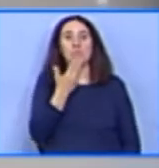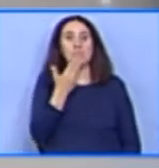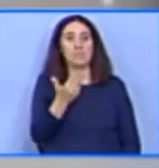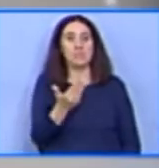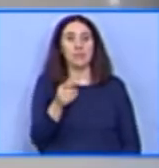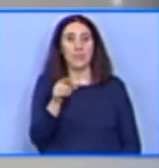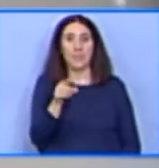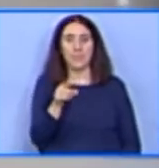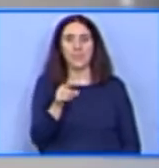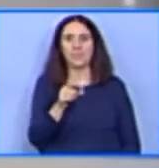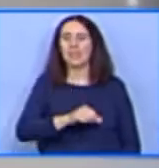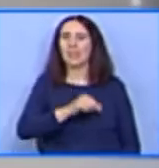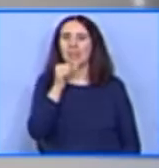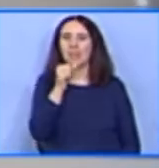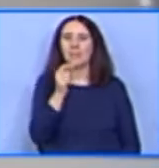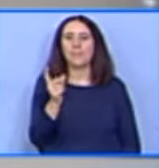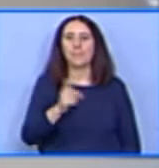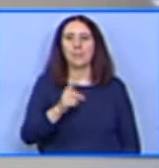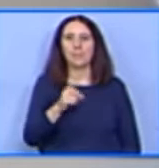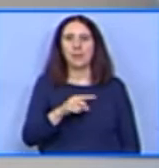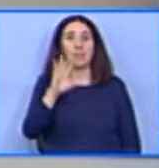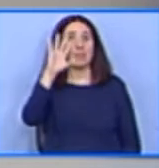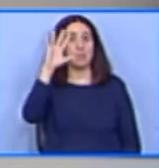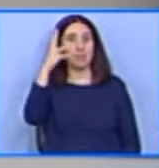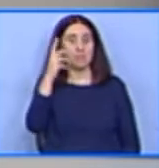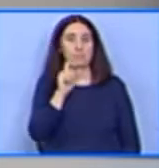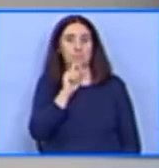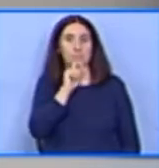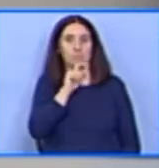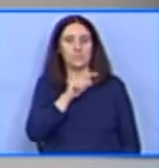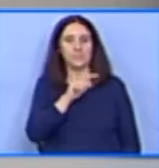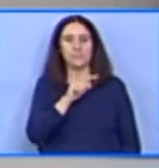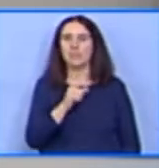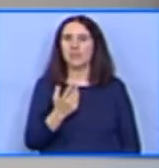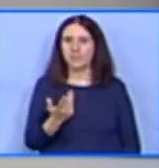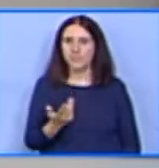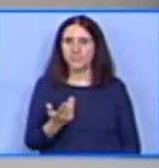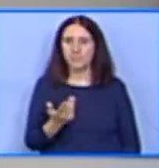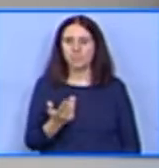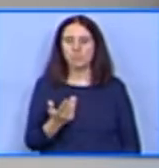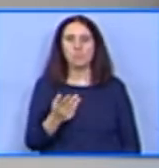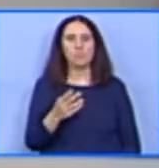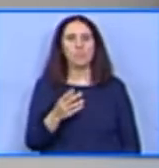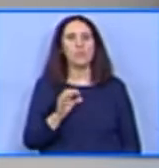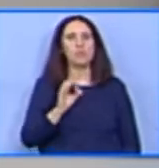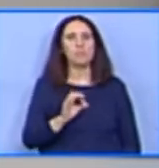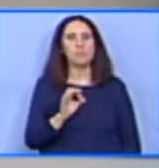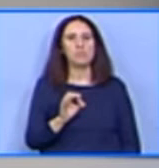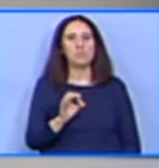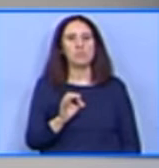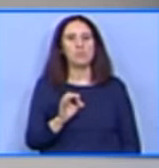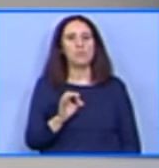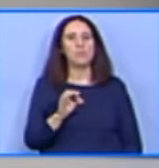solicitações, muitas vezes o que pode acontecer é que não se